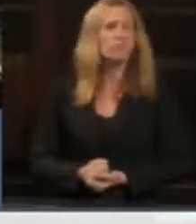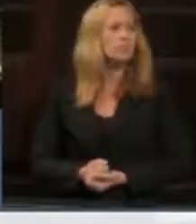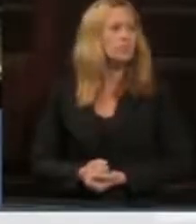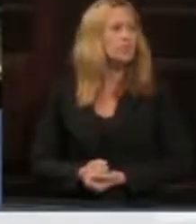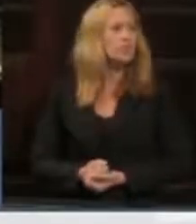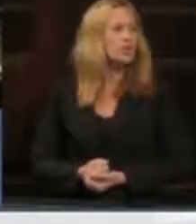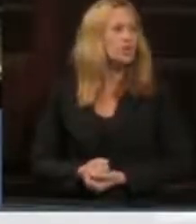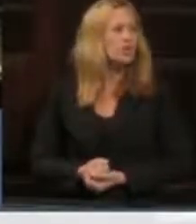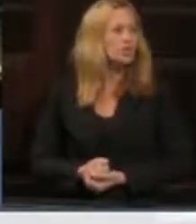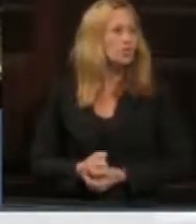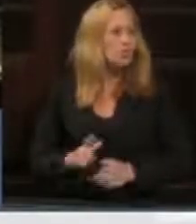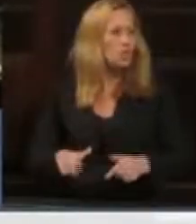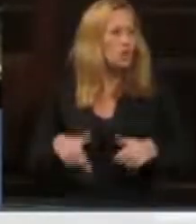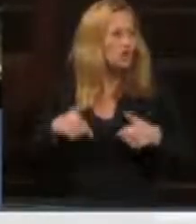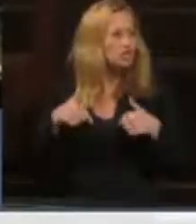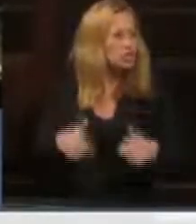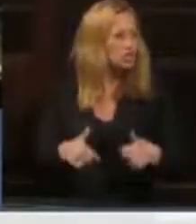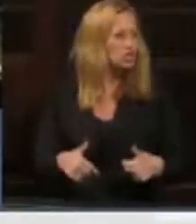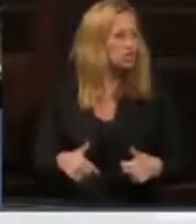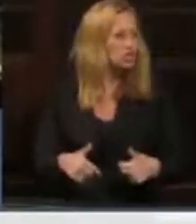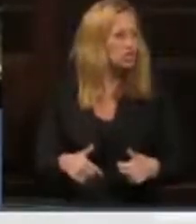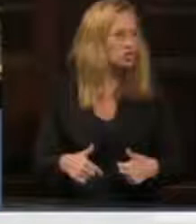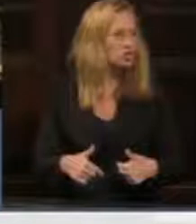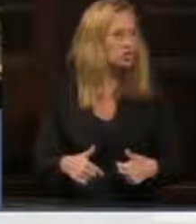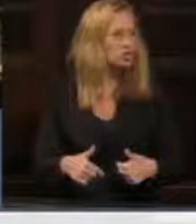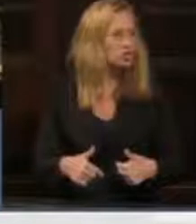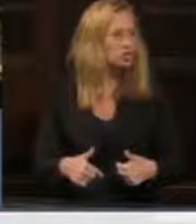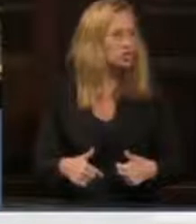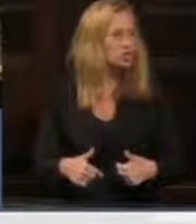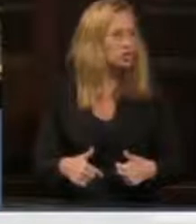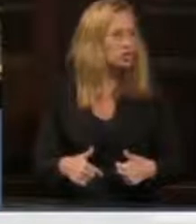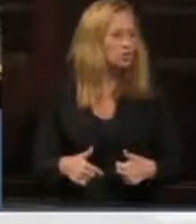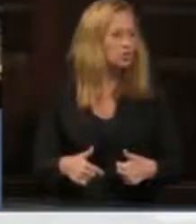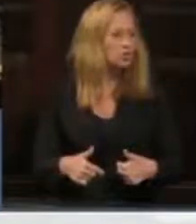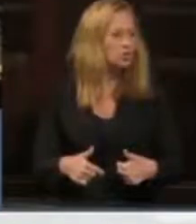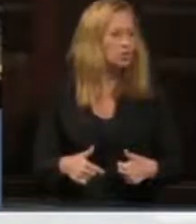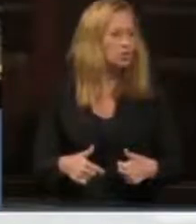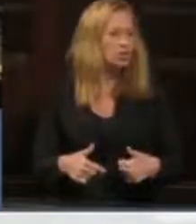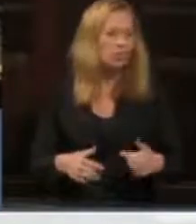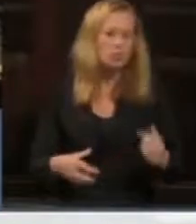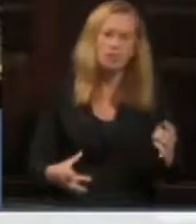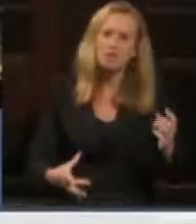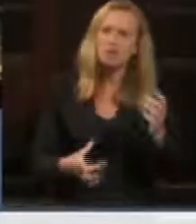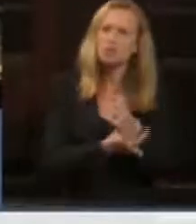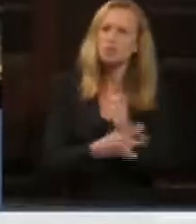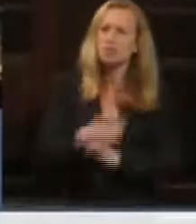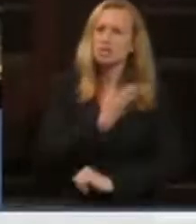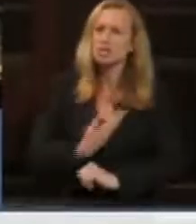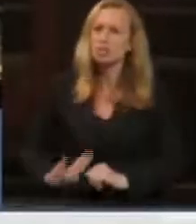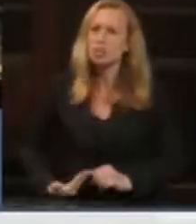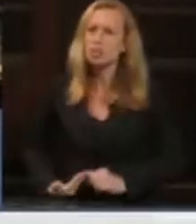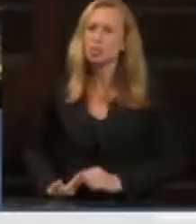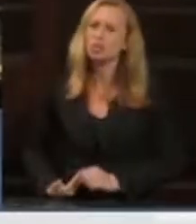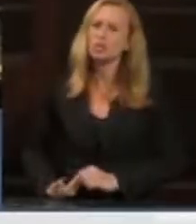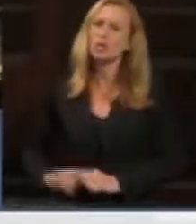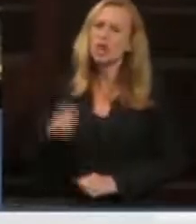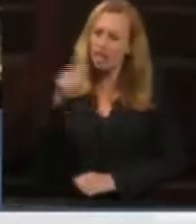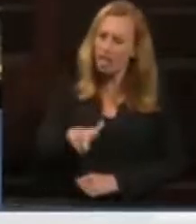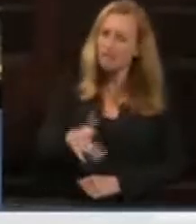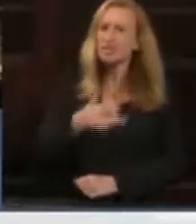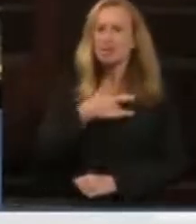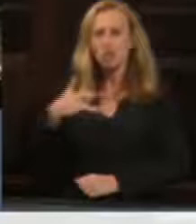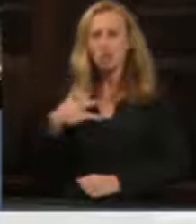ação precípua, pensando no orçamento da segurança pública, e que segurança pública é saúde,